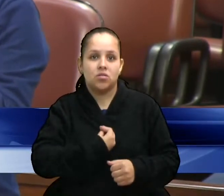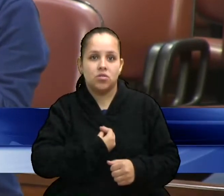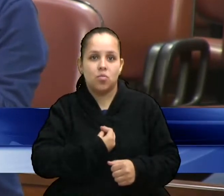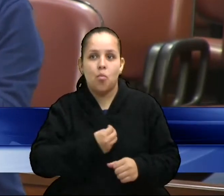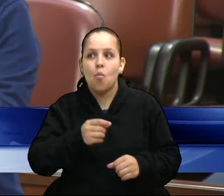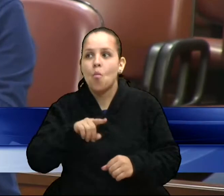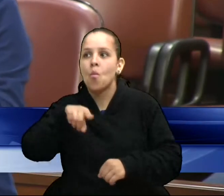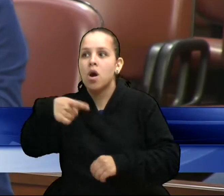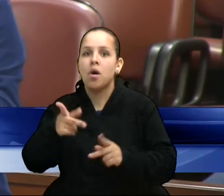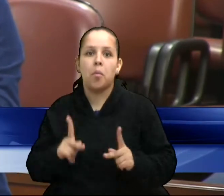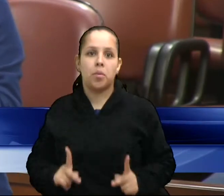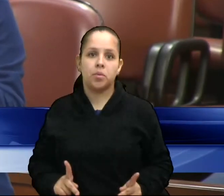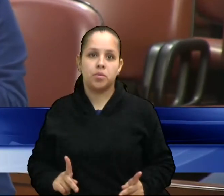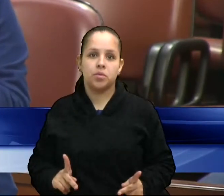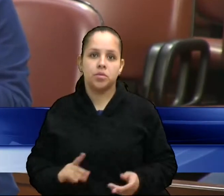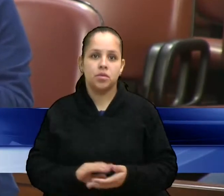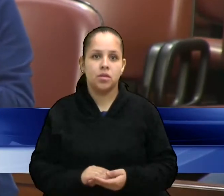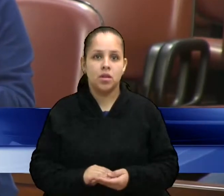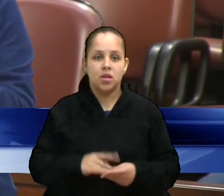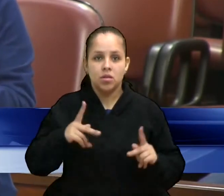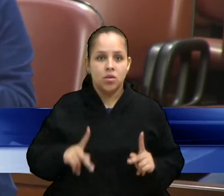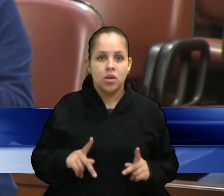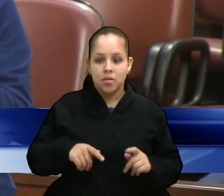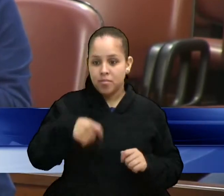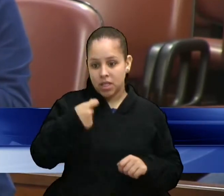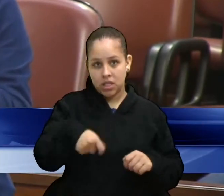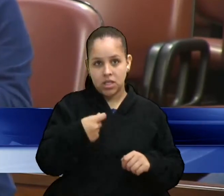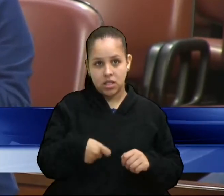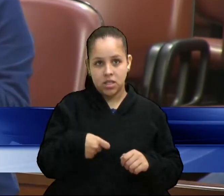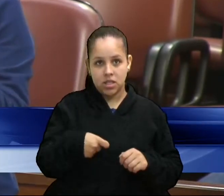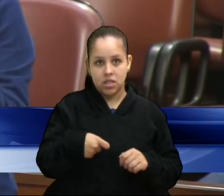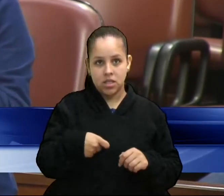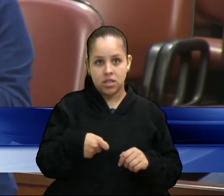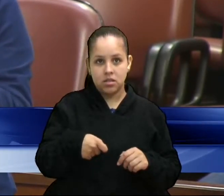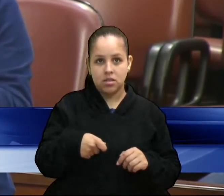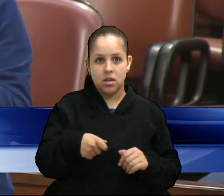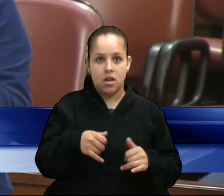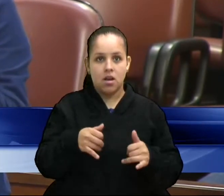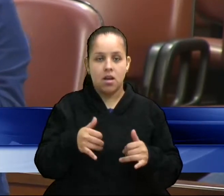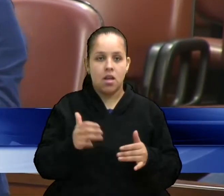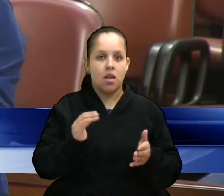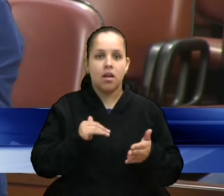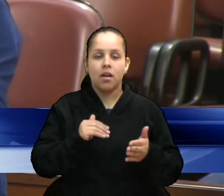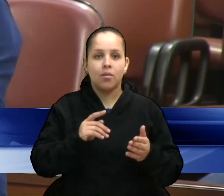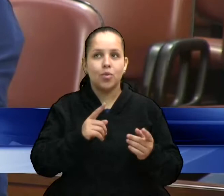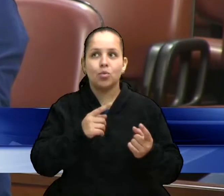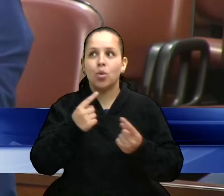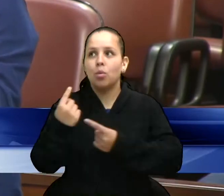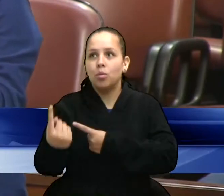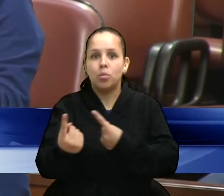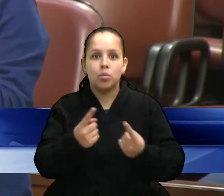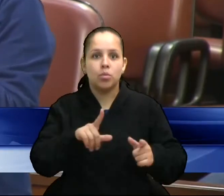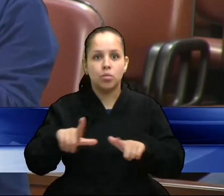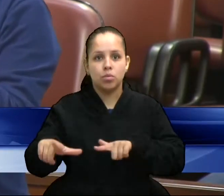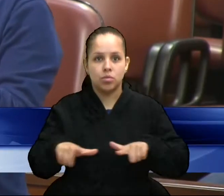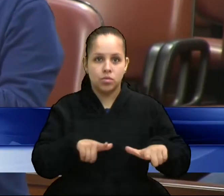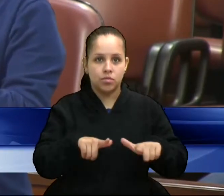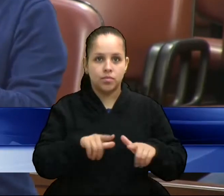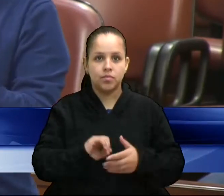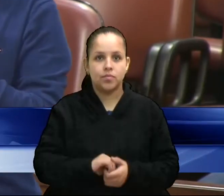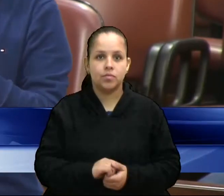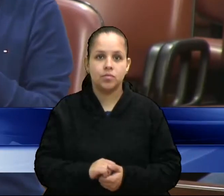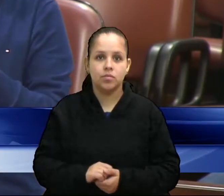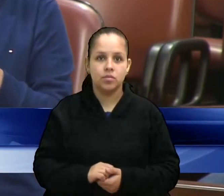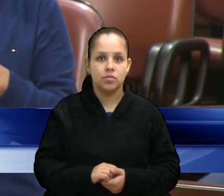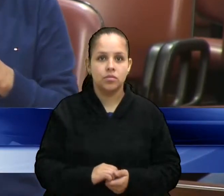de quem precisa se locomover, dos nossos irmãos, dos nossos caxienses. Nós precisamos honrá-los e